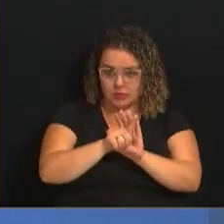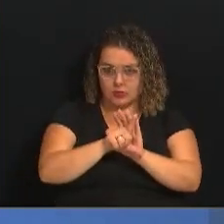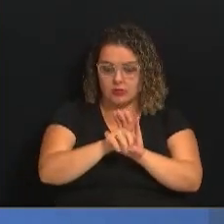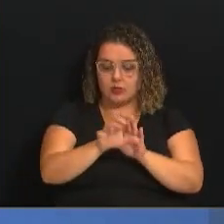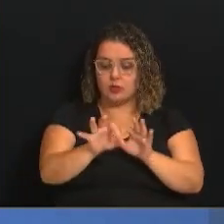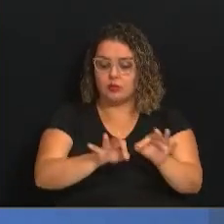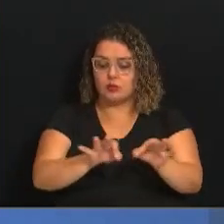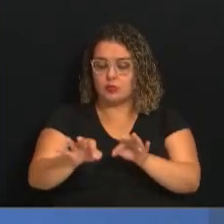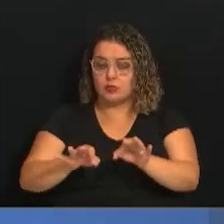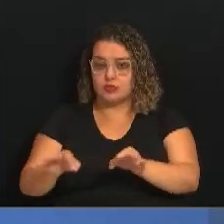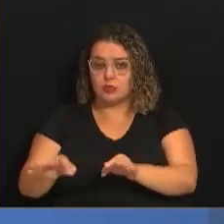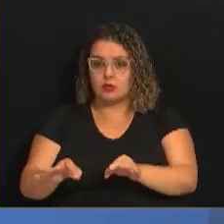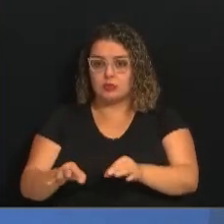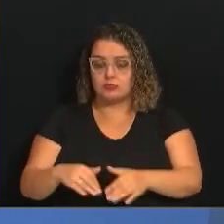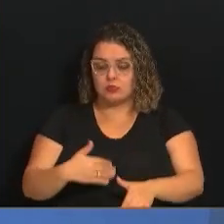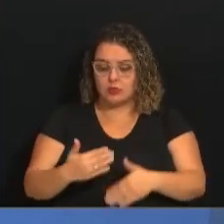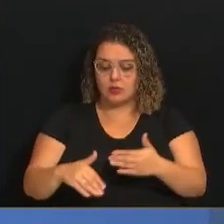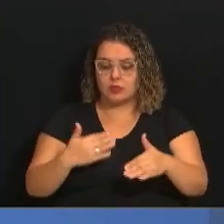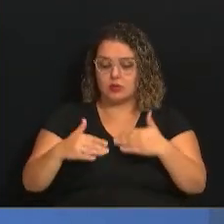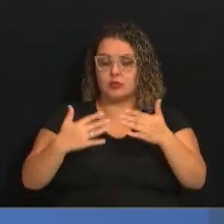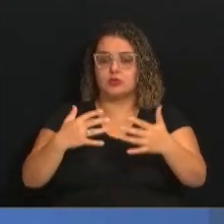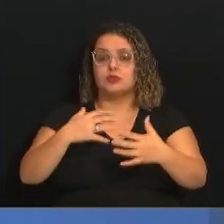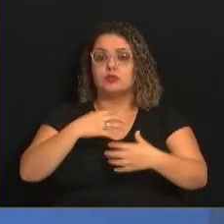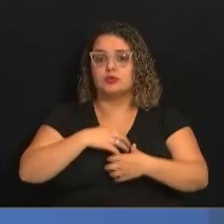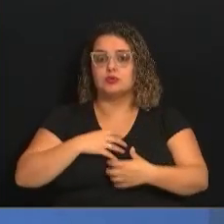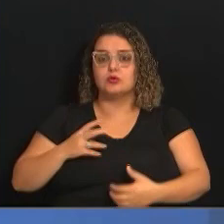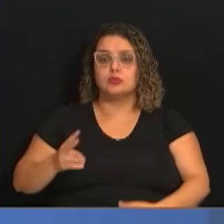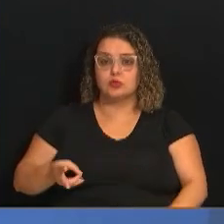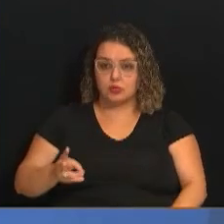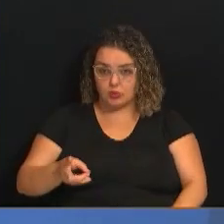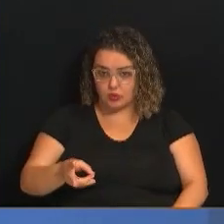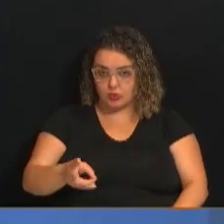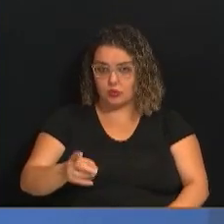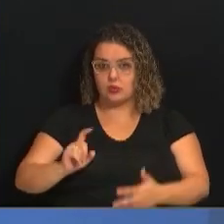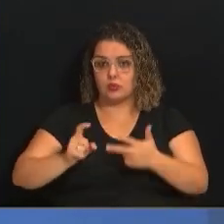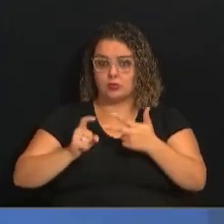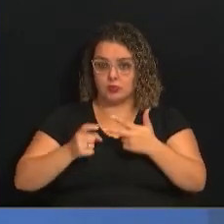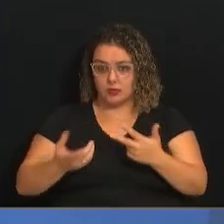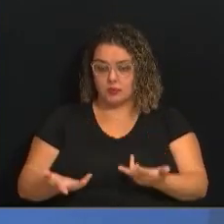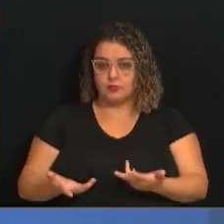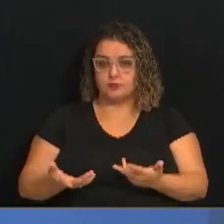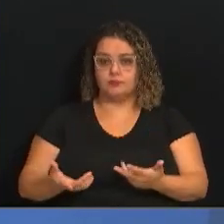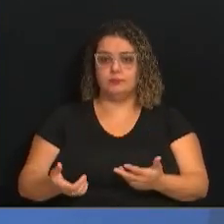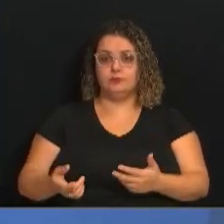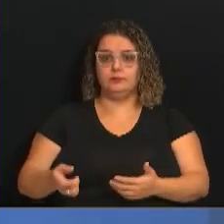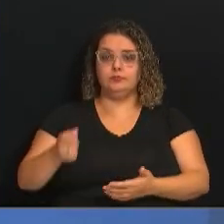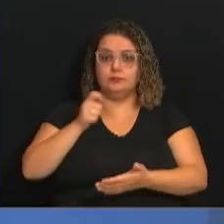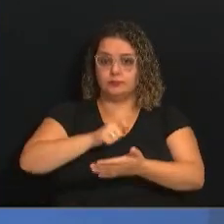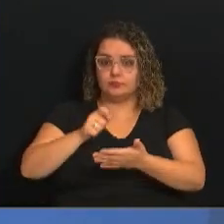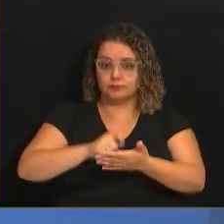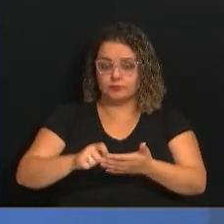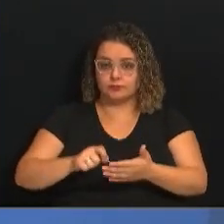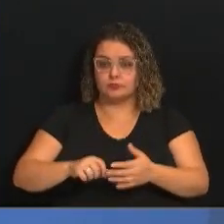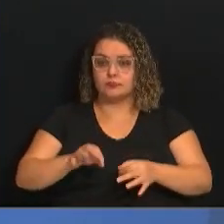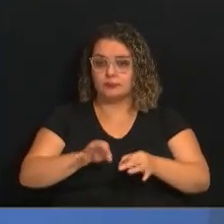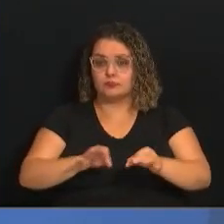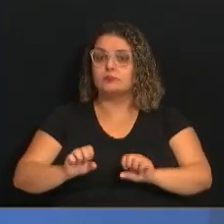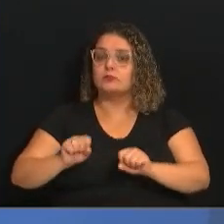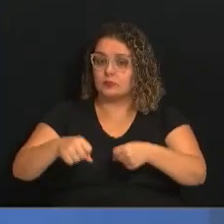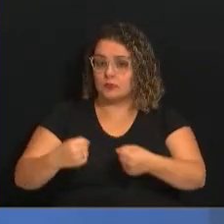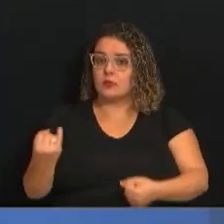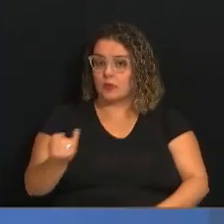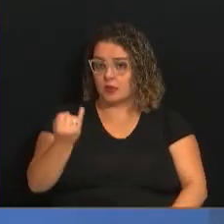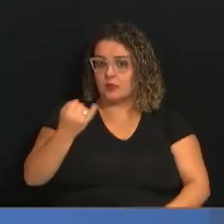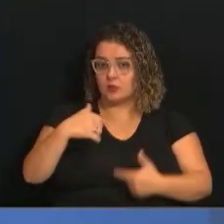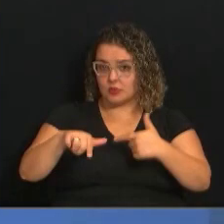deverá ser desenvolvido de maneira permanente pelo Executivo. A autora do projeto defendeu a importância deste